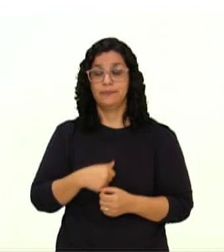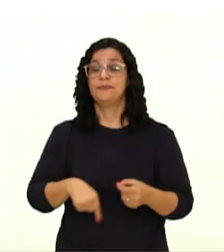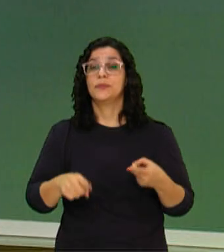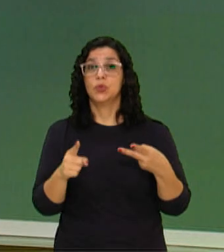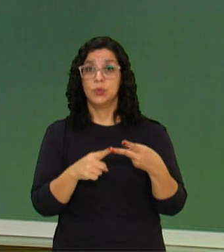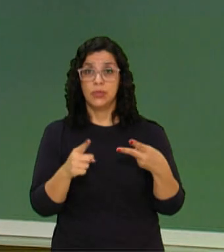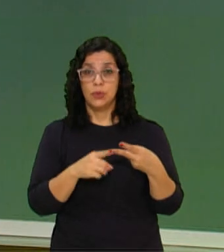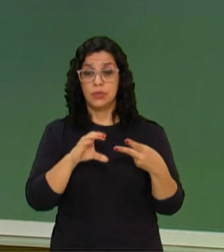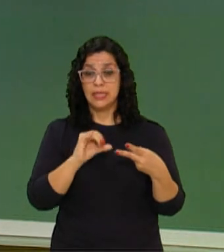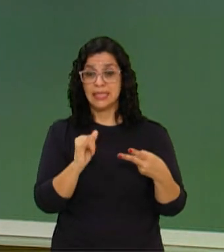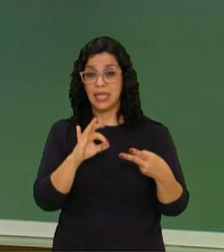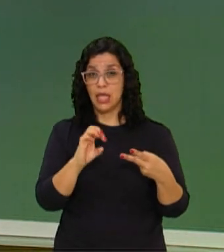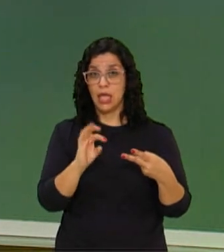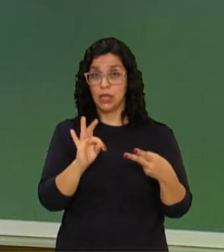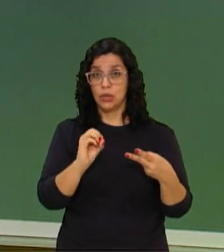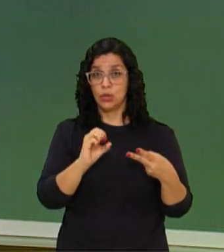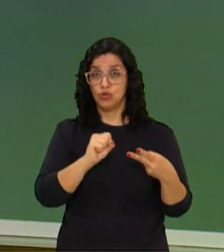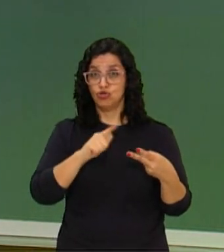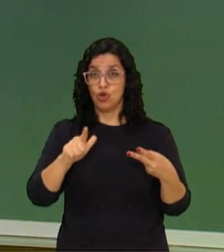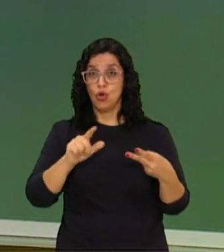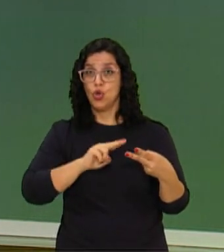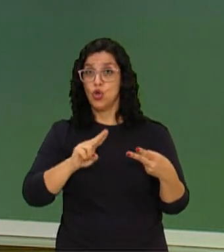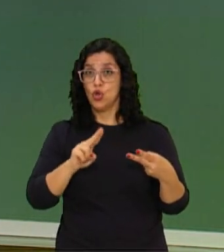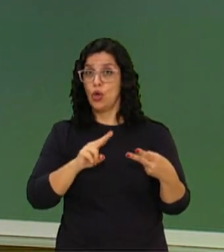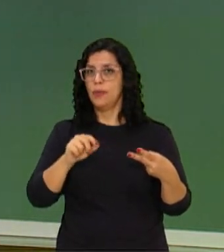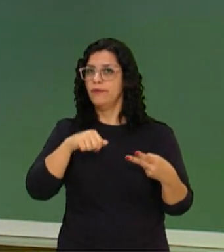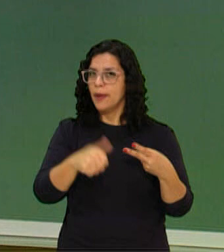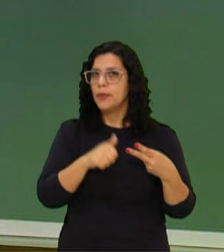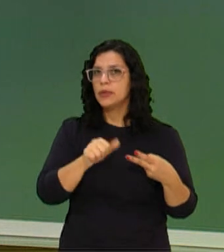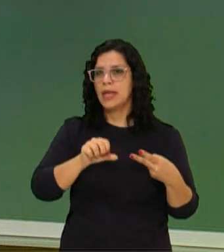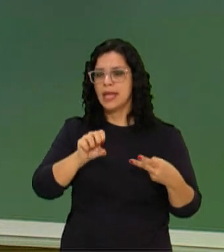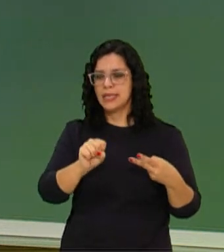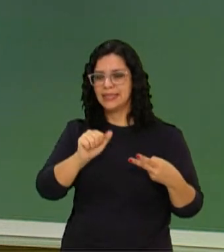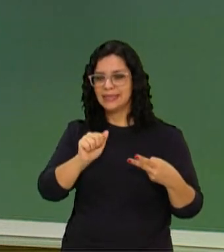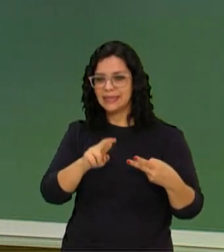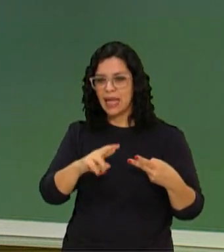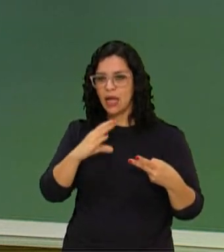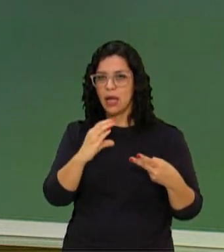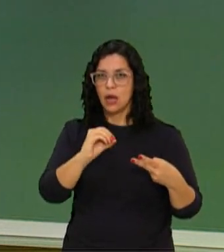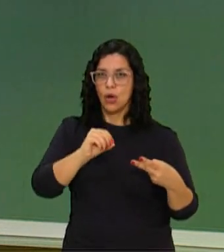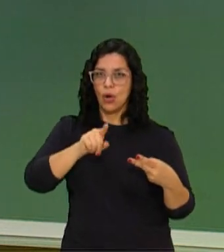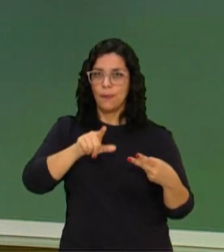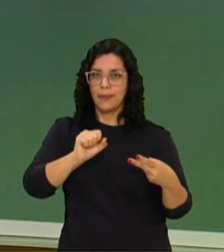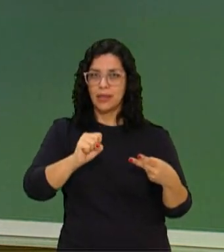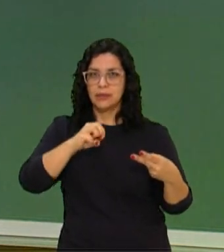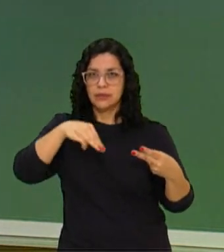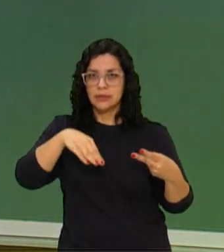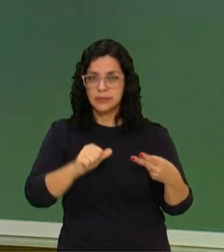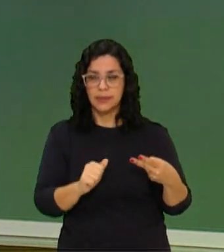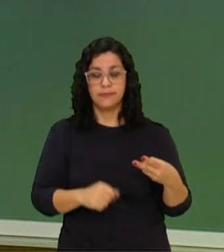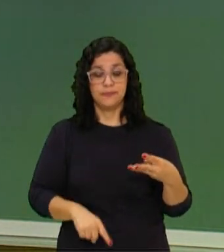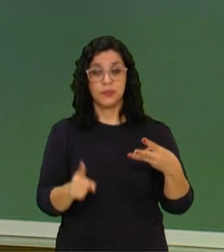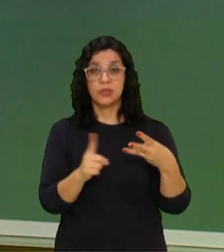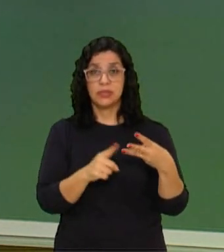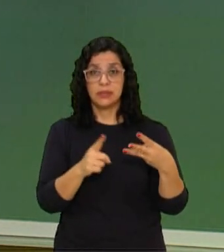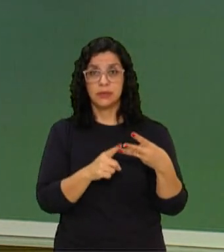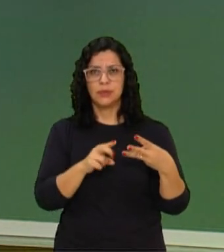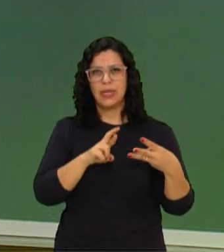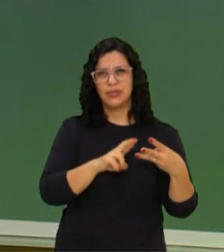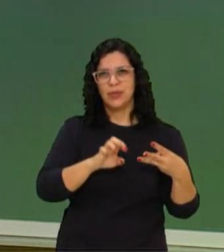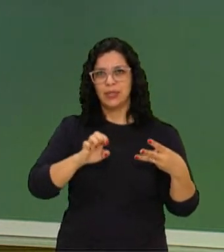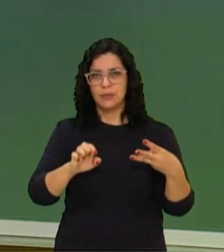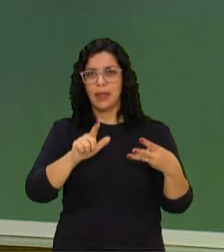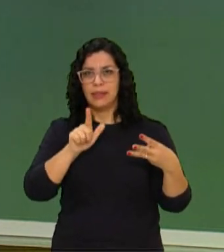parte do citoplasma, a gente vai chamar de sarcoplasma, quando a gente está se referindo a tecido muscular, tá? O retículo